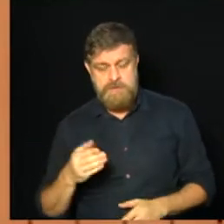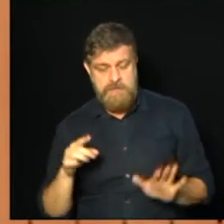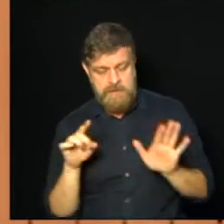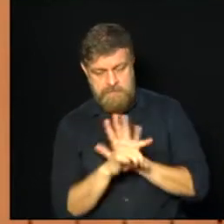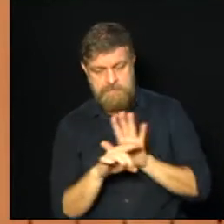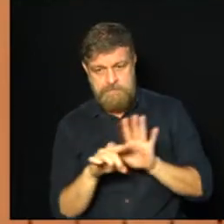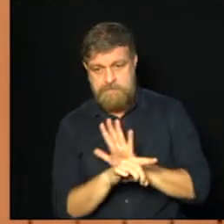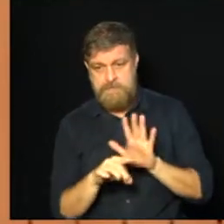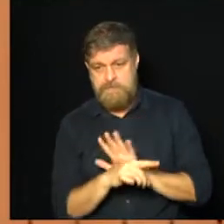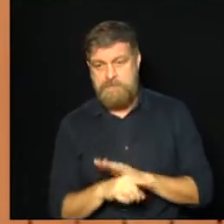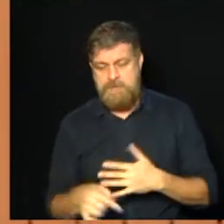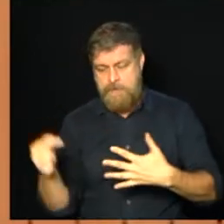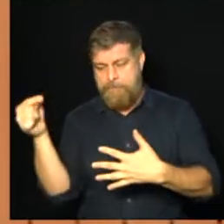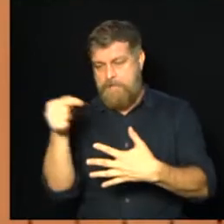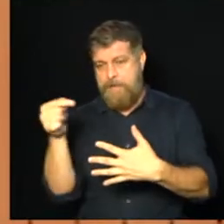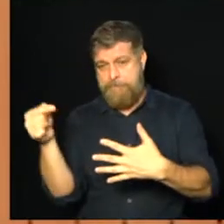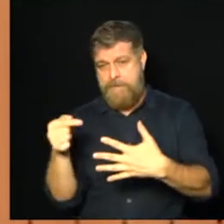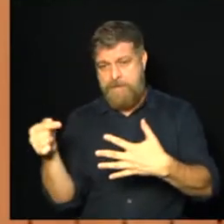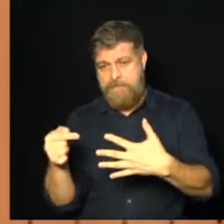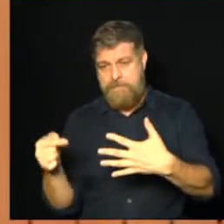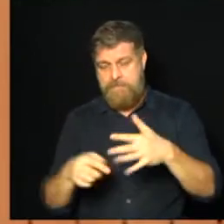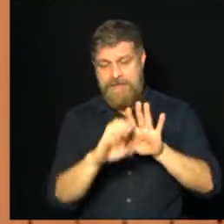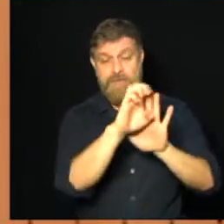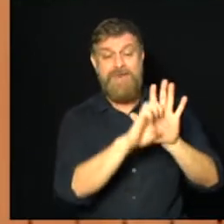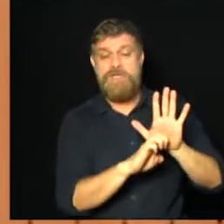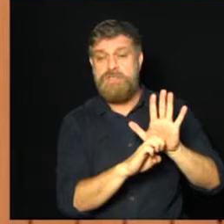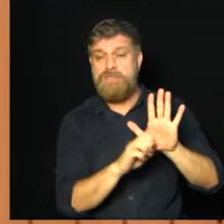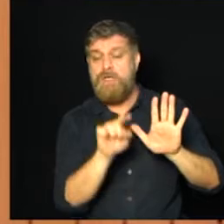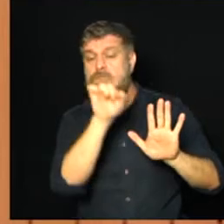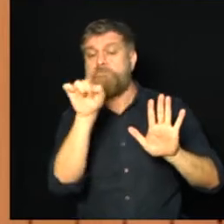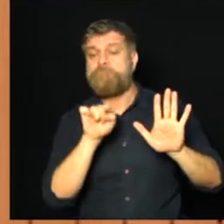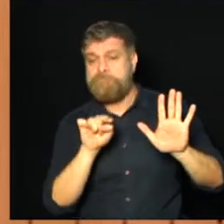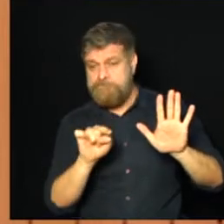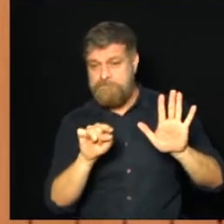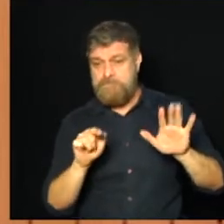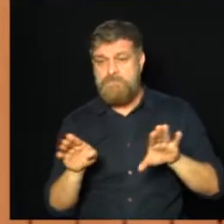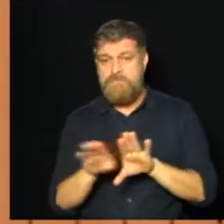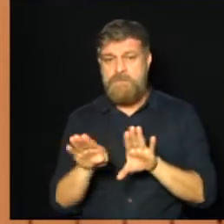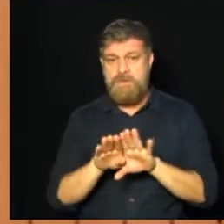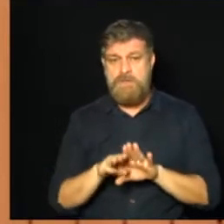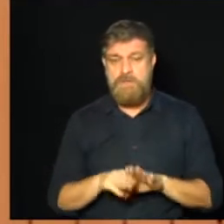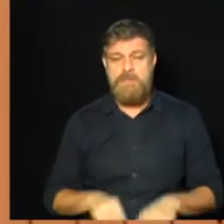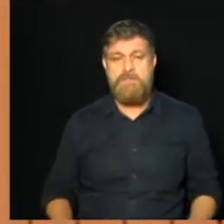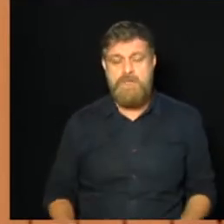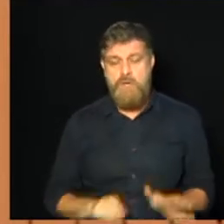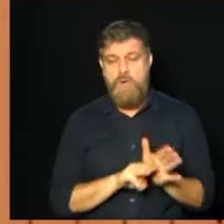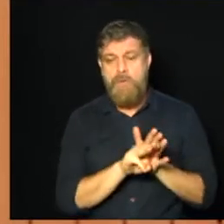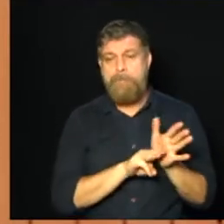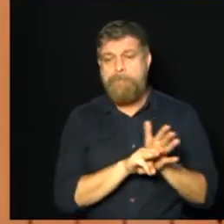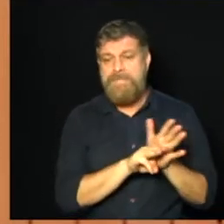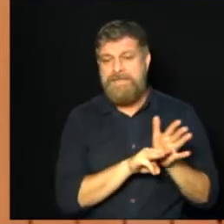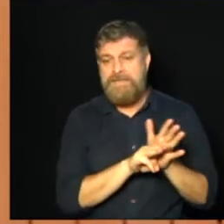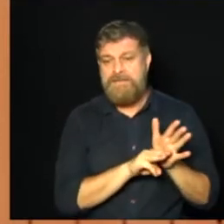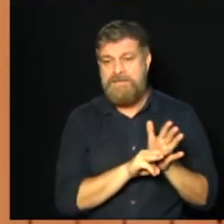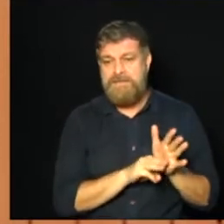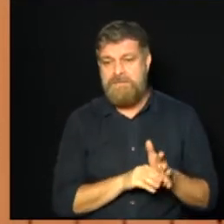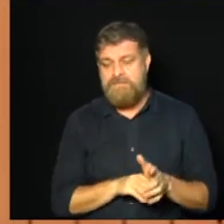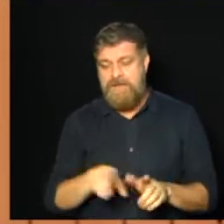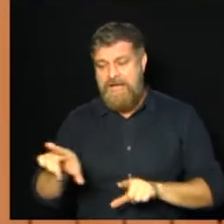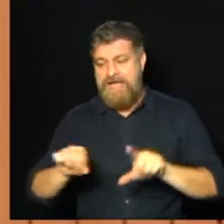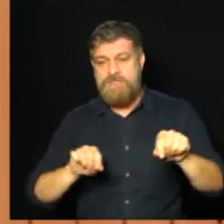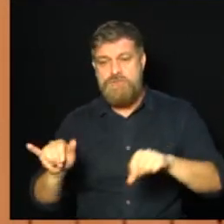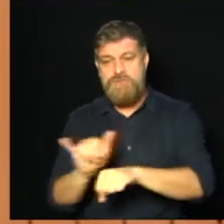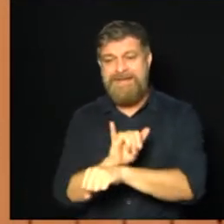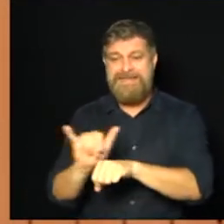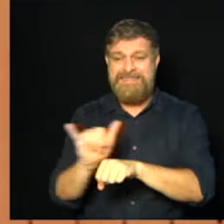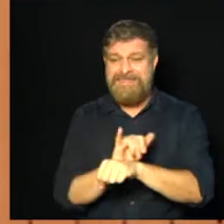questionamentos sobre esses pontos específicos do edital e sobre a questão do modelo que está sendo adotado, das opções que estão